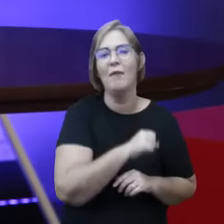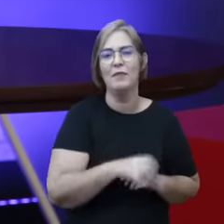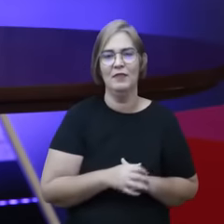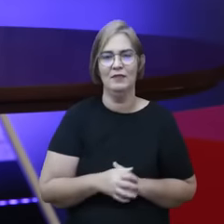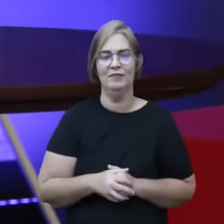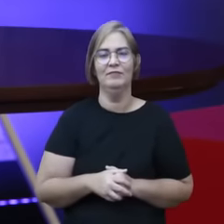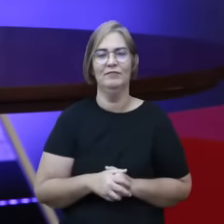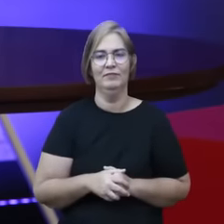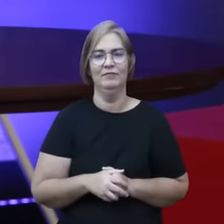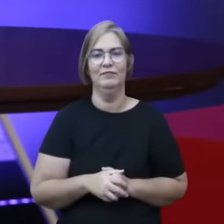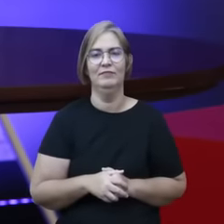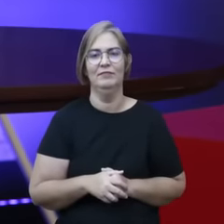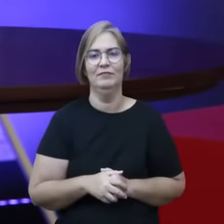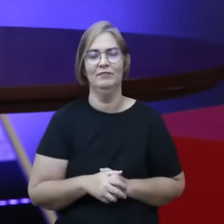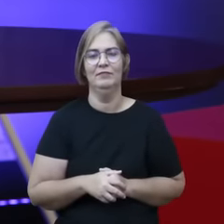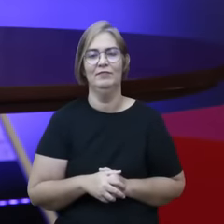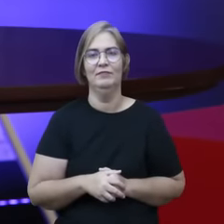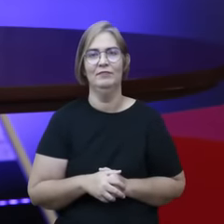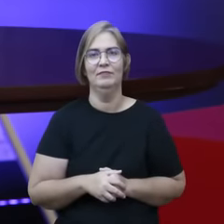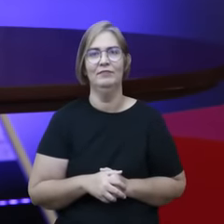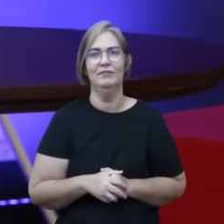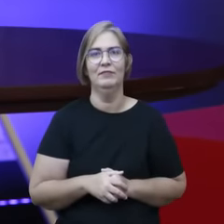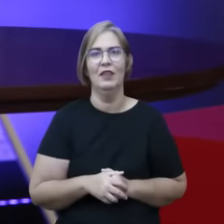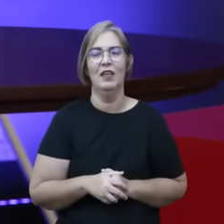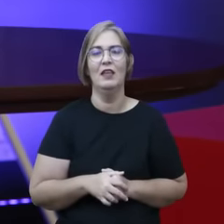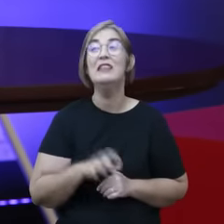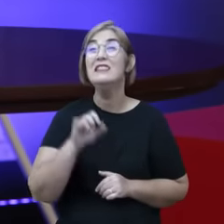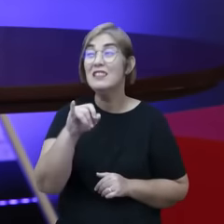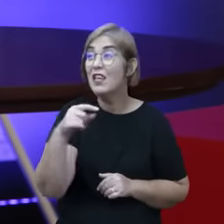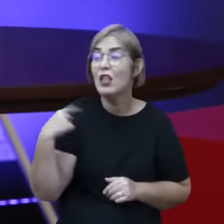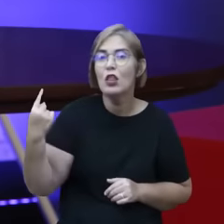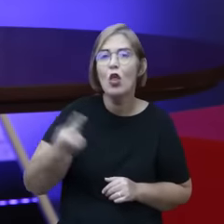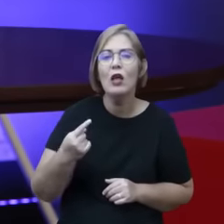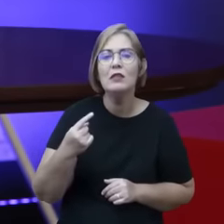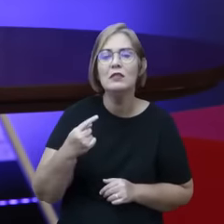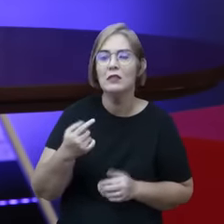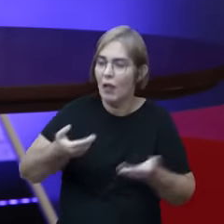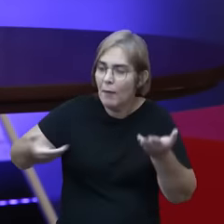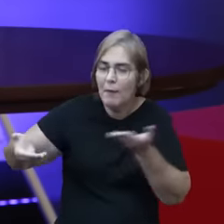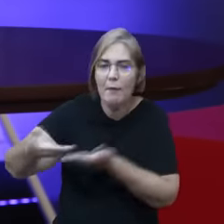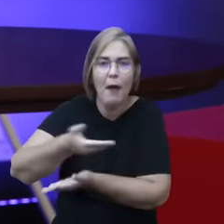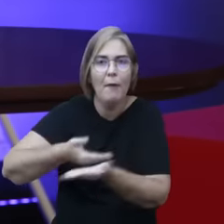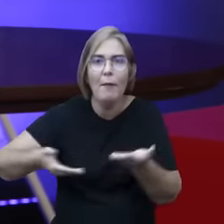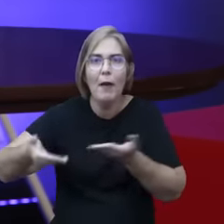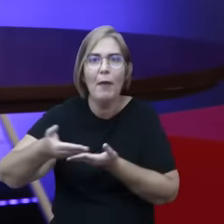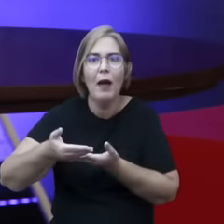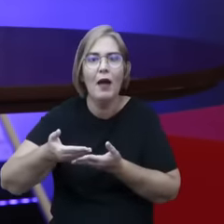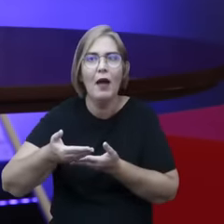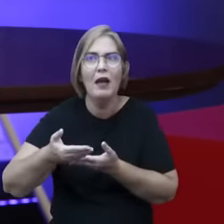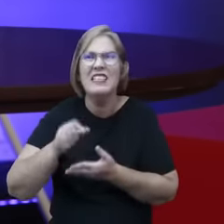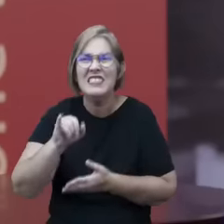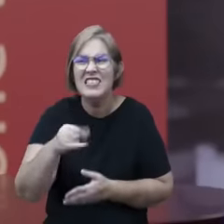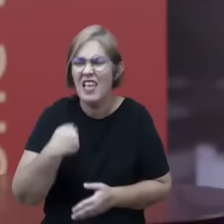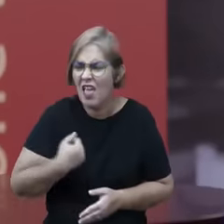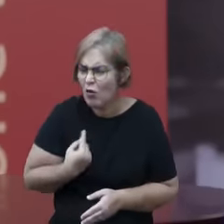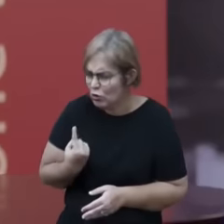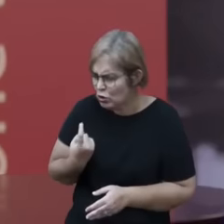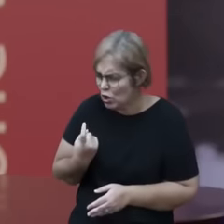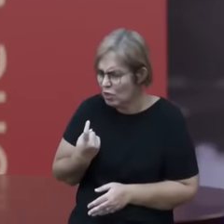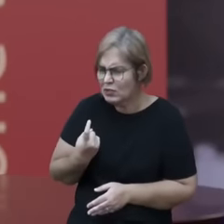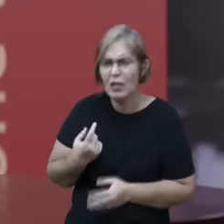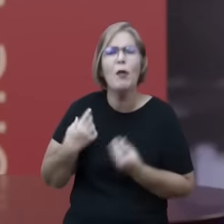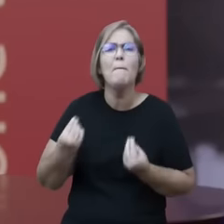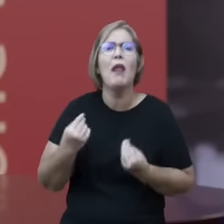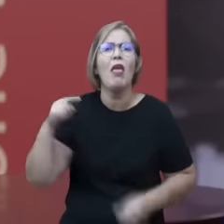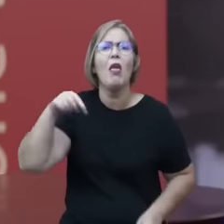abraço. Nenhum de nós estaria aqui, não é? A começar, eu mesmo não estaria aqui se tivesse com dor de dente. Pode ser a coisa mais